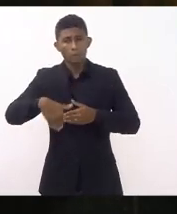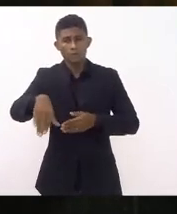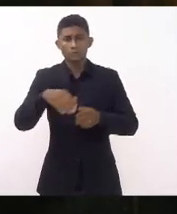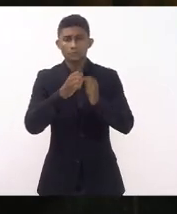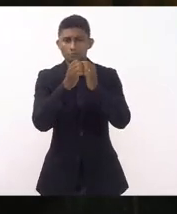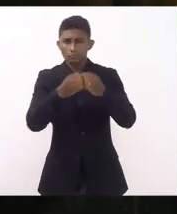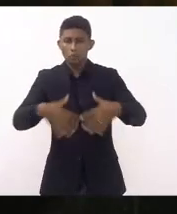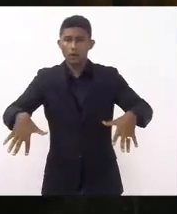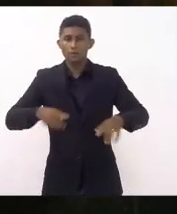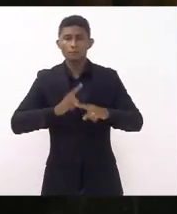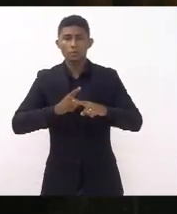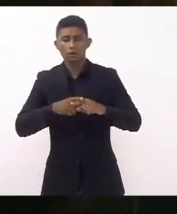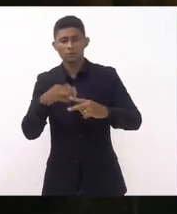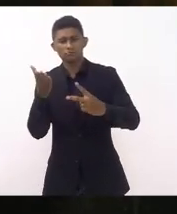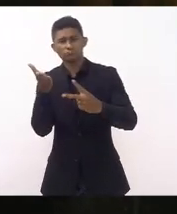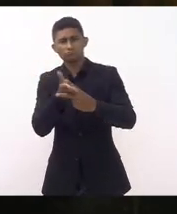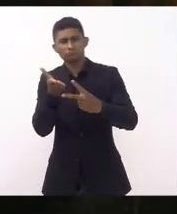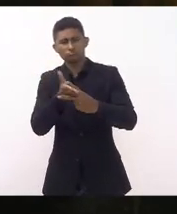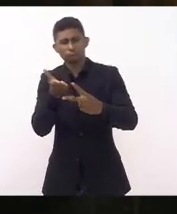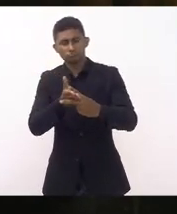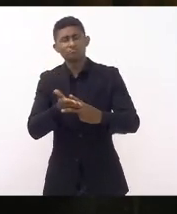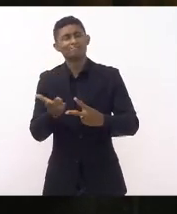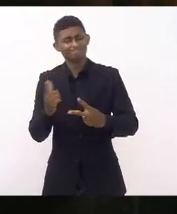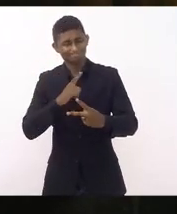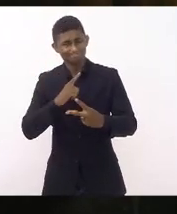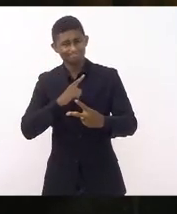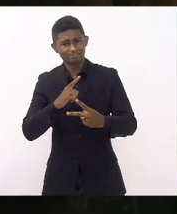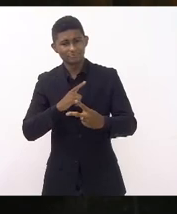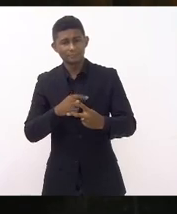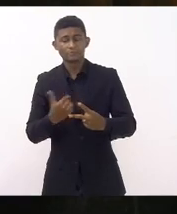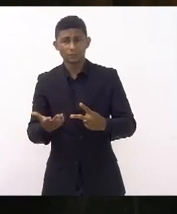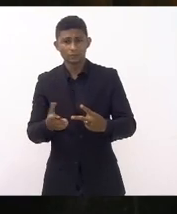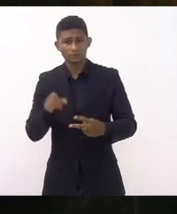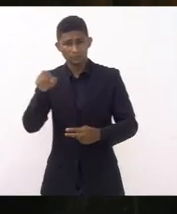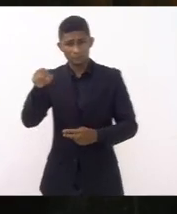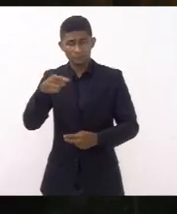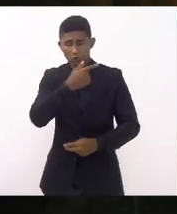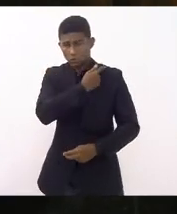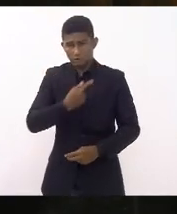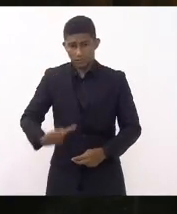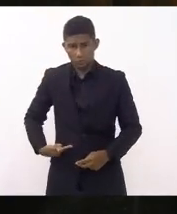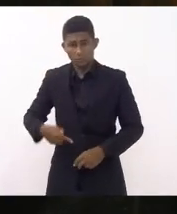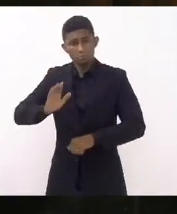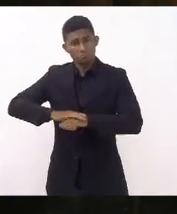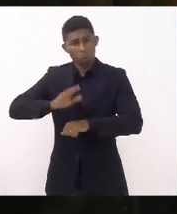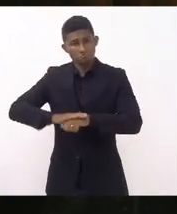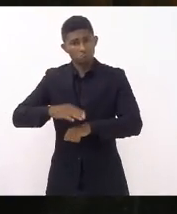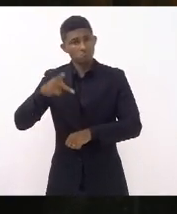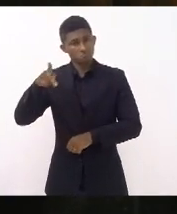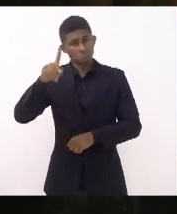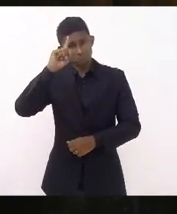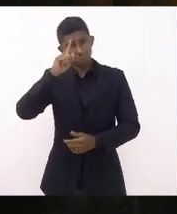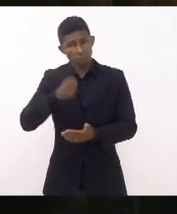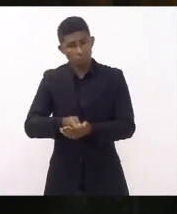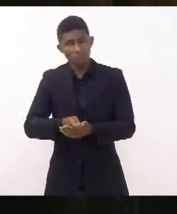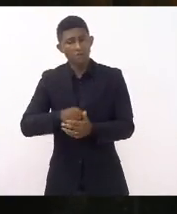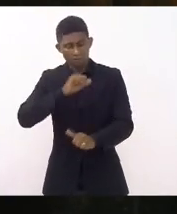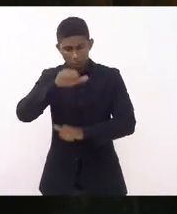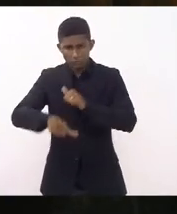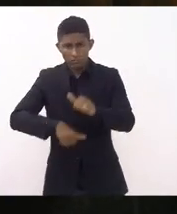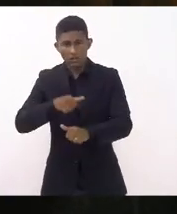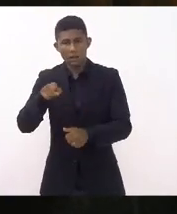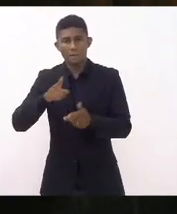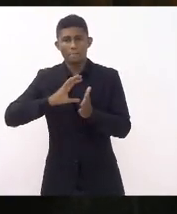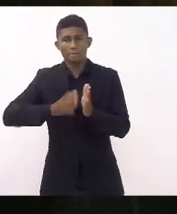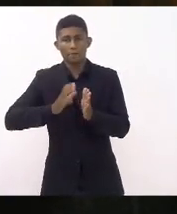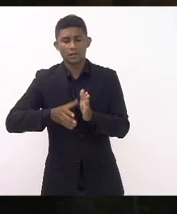uma dualidade oportunista. Cabe a Castro fazer uma faxina em nome do seu partido,